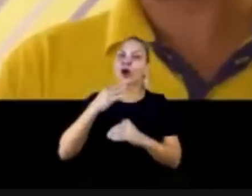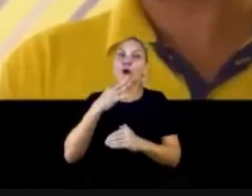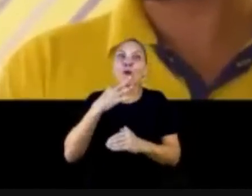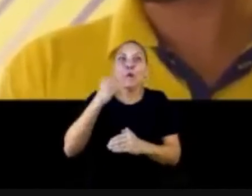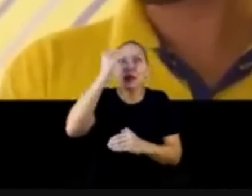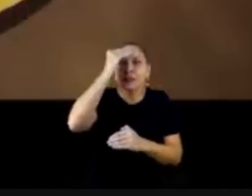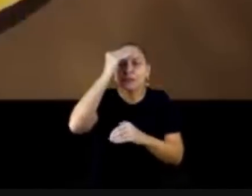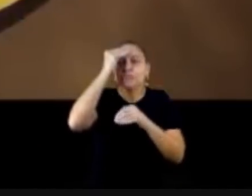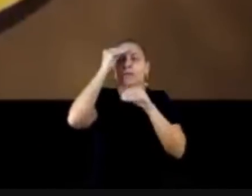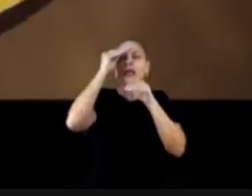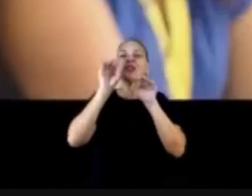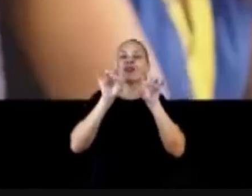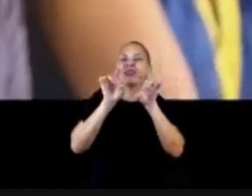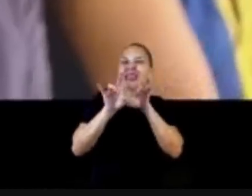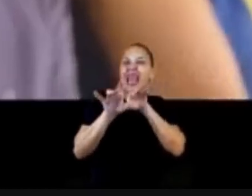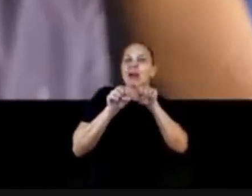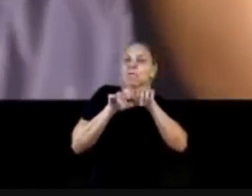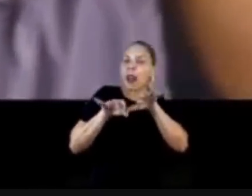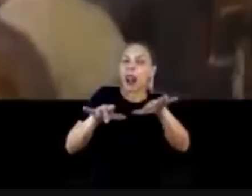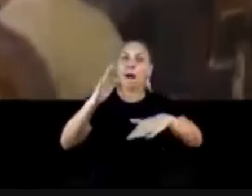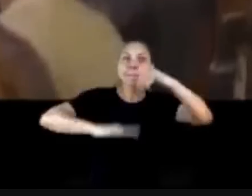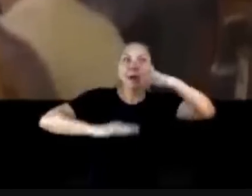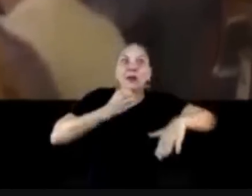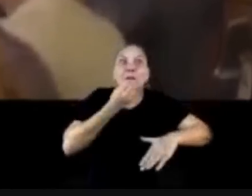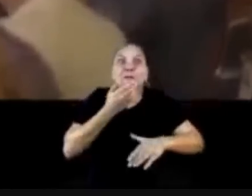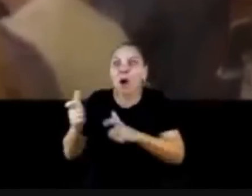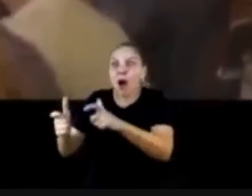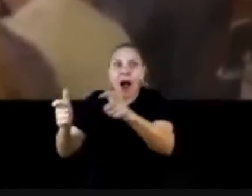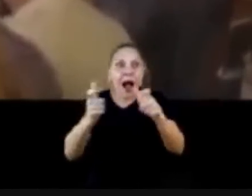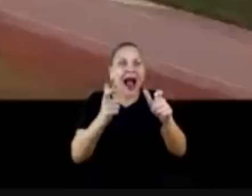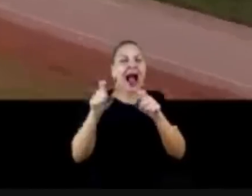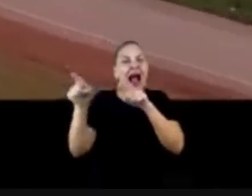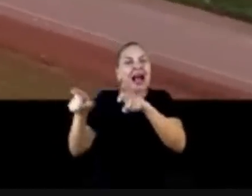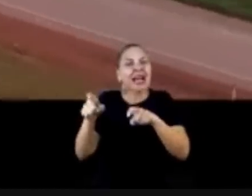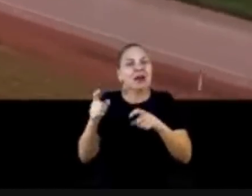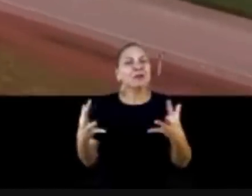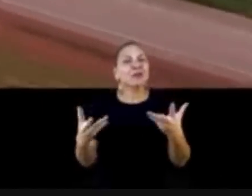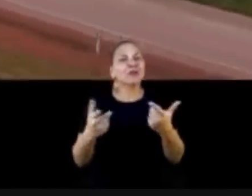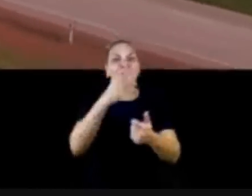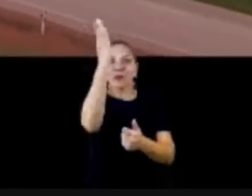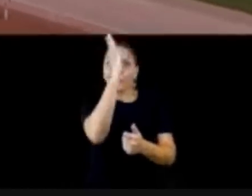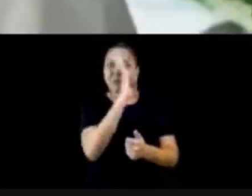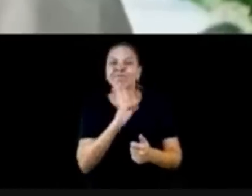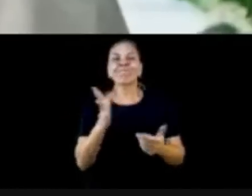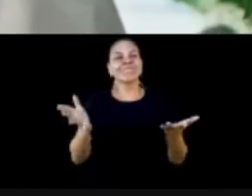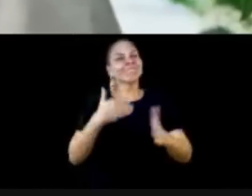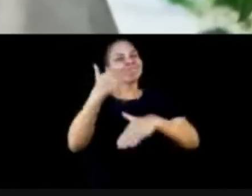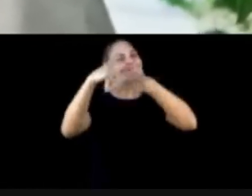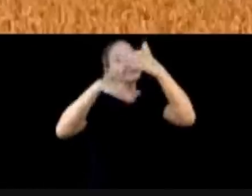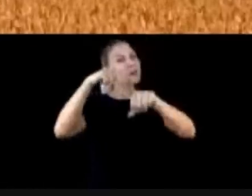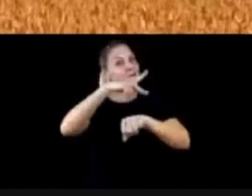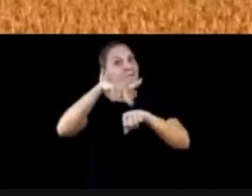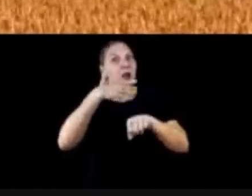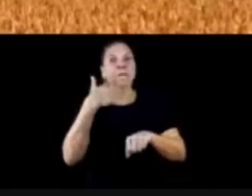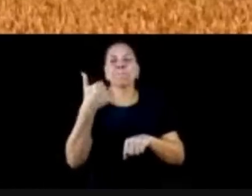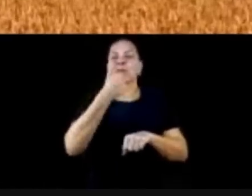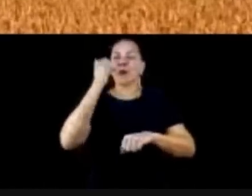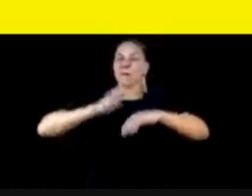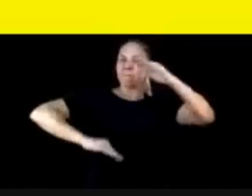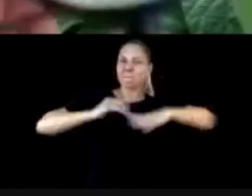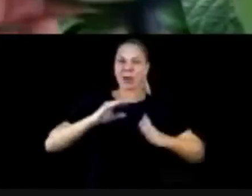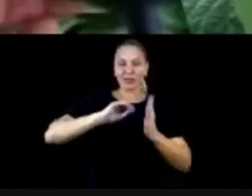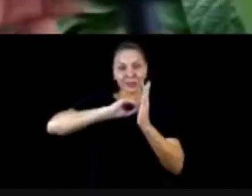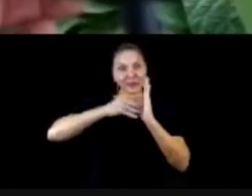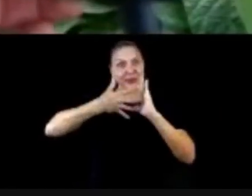disseminar conhecimento técnico e boas práticas no campo em todo o Brasil, incentivando o crescimento do país com inovações